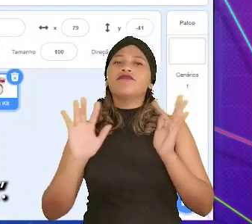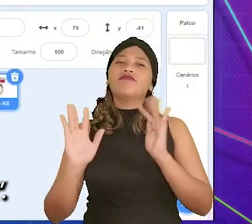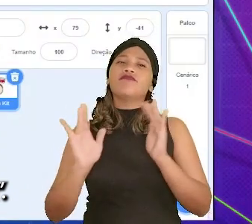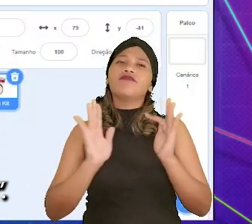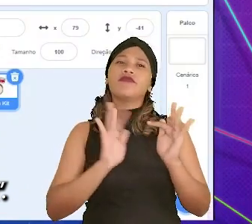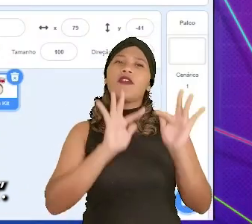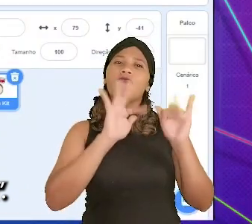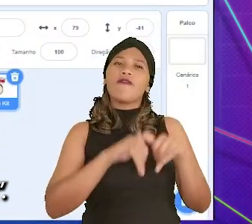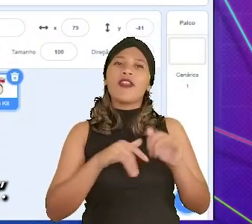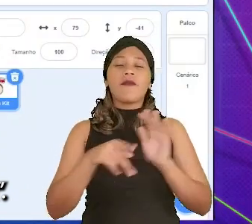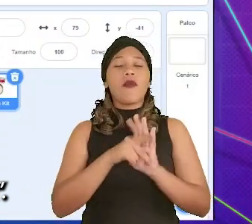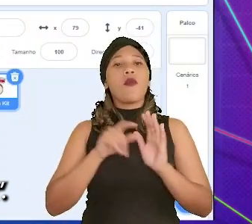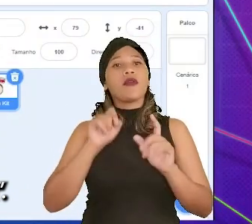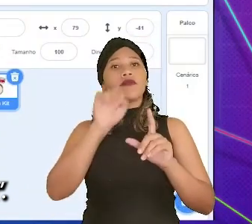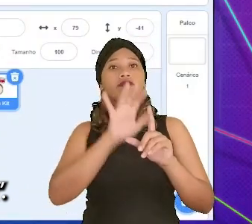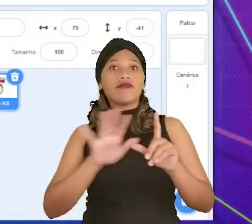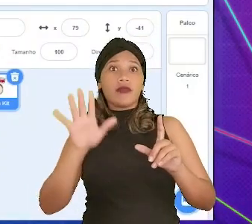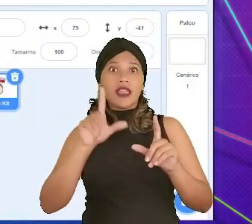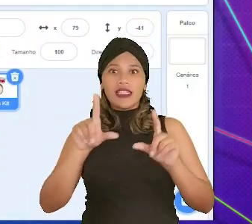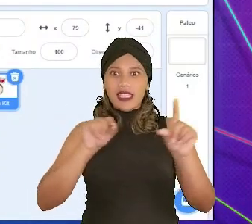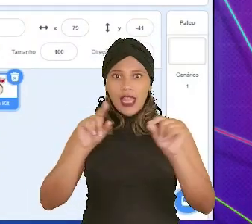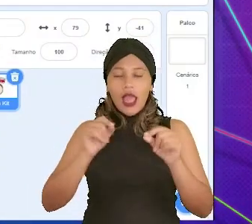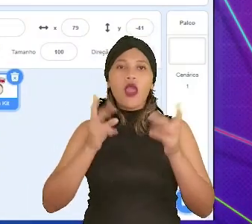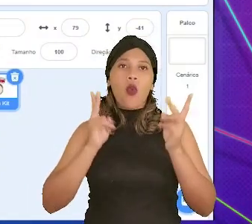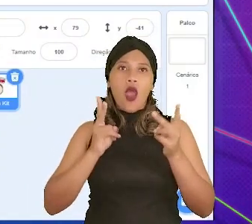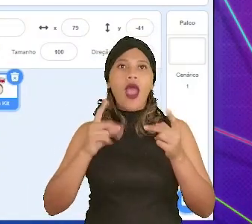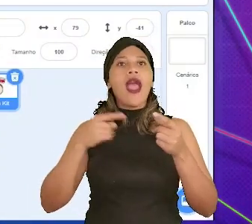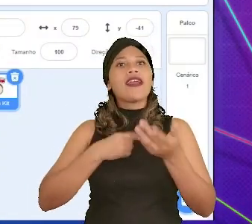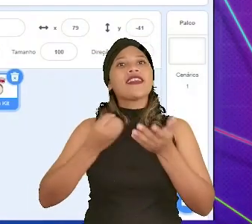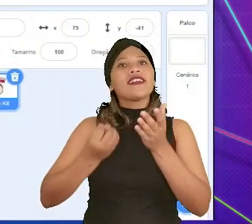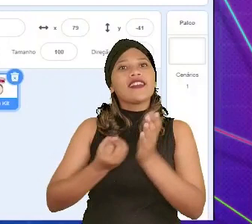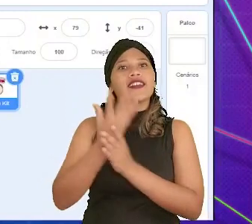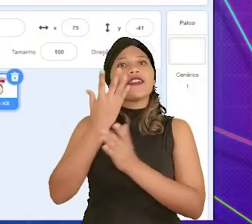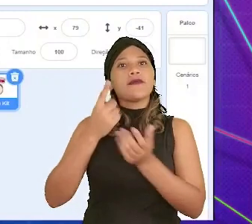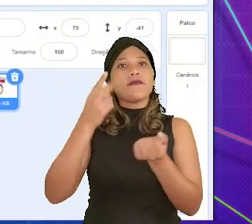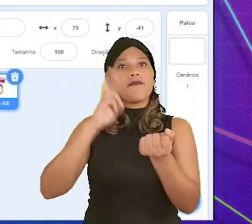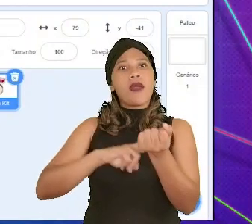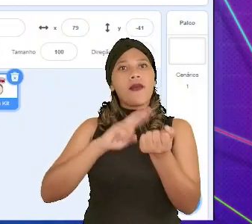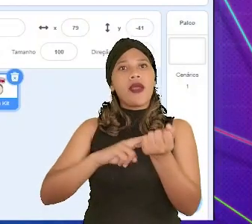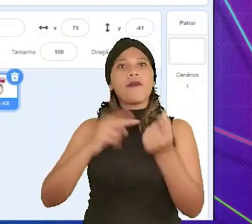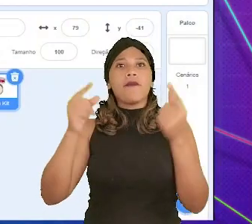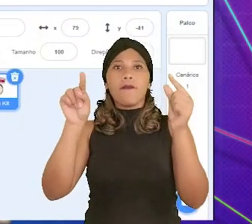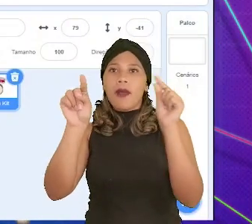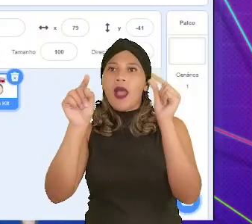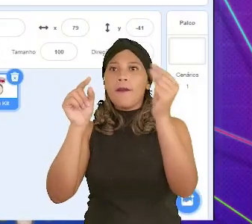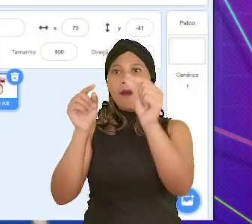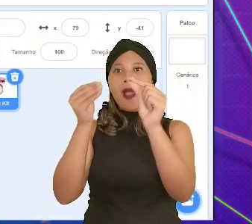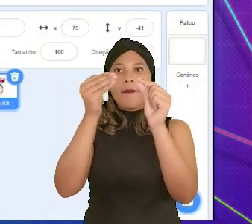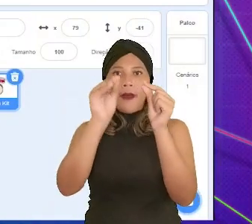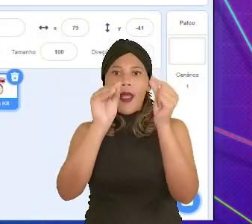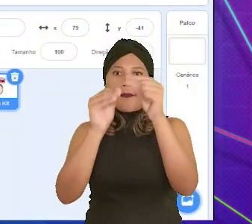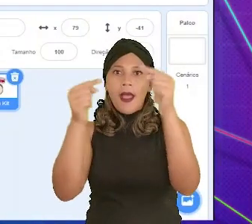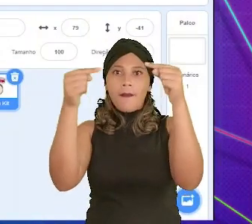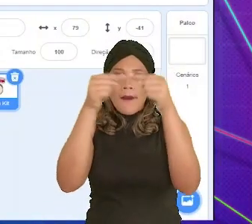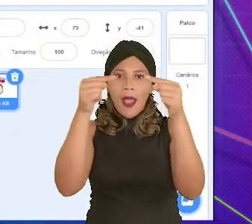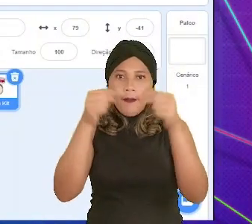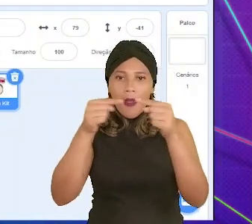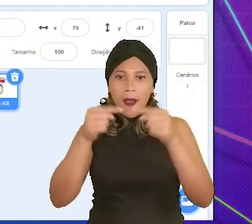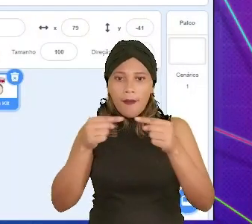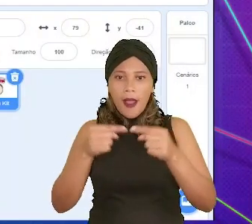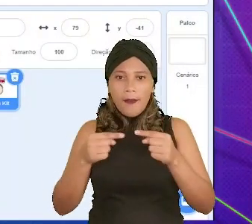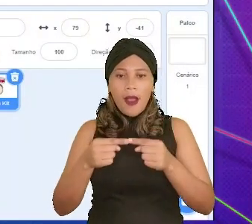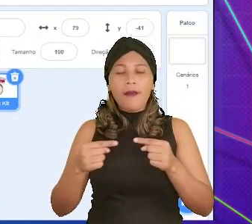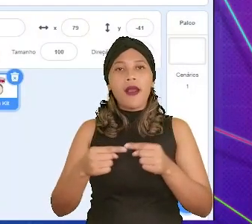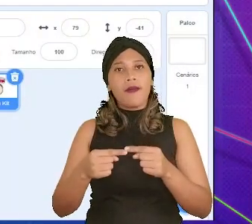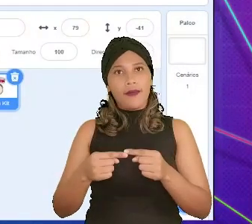esse processo em Aparência. Selecionar novamente a barrinha, mude o efeito de cor e colocar o número referente